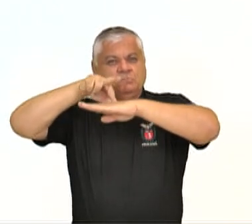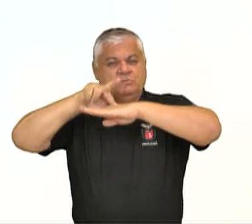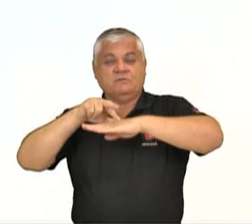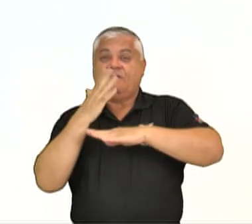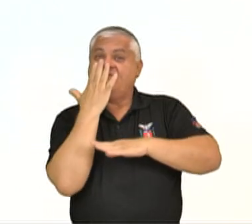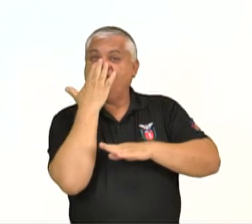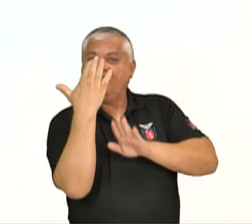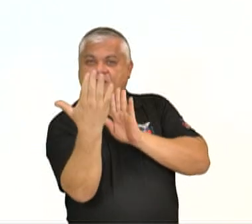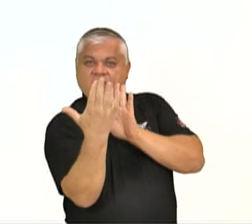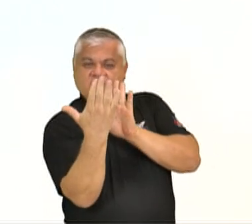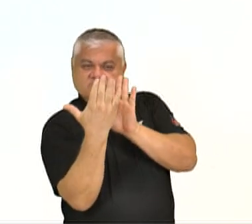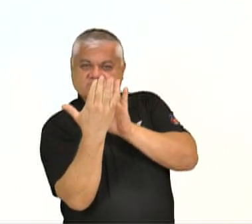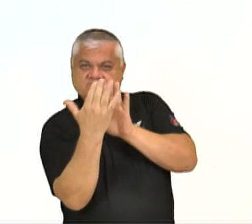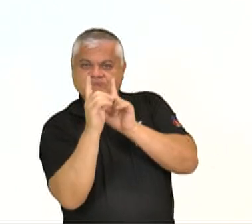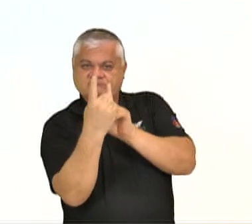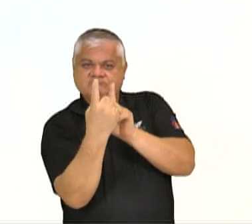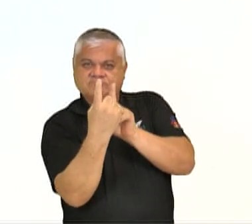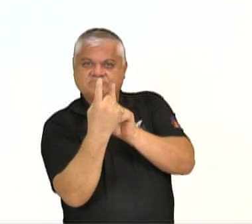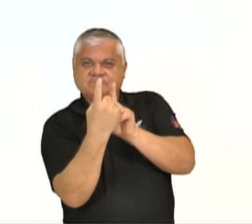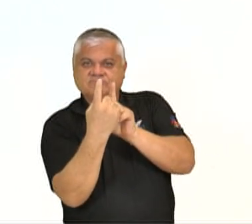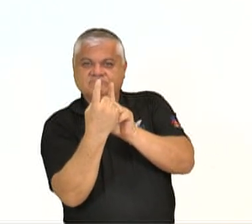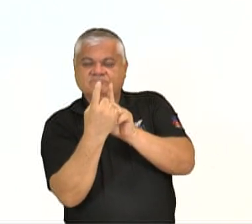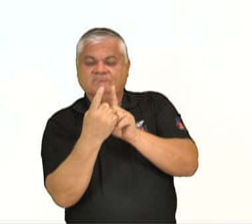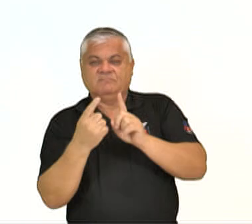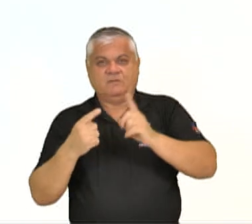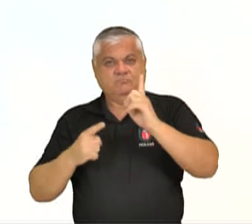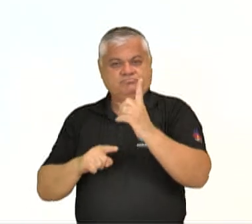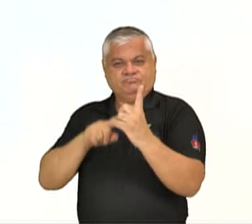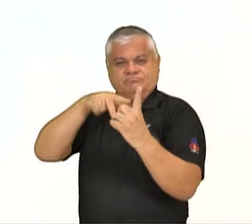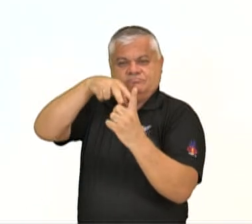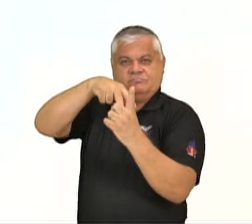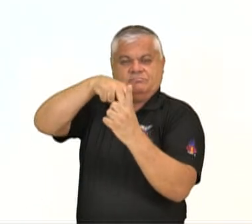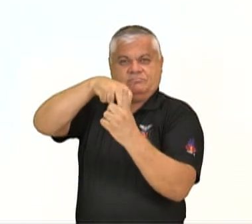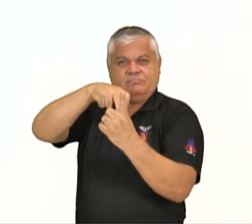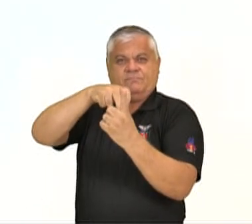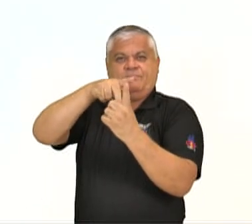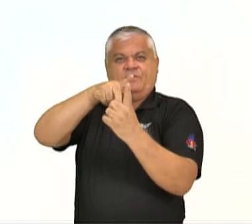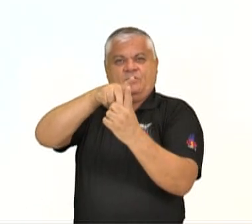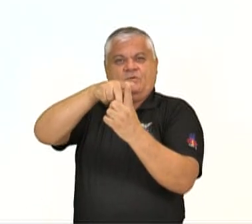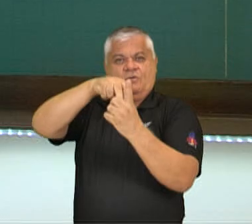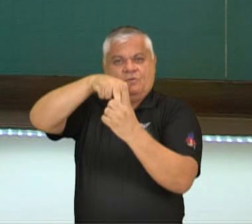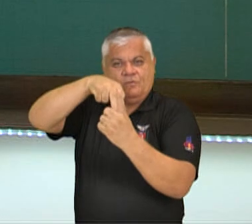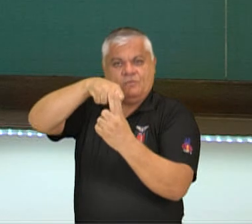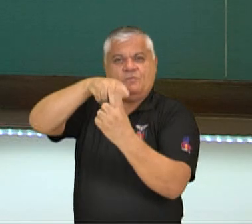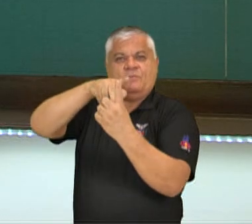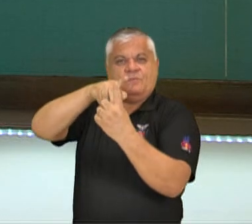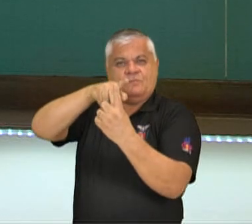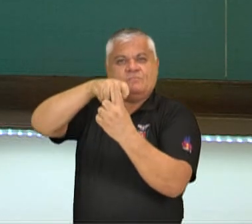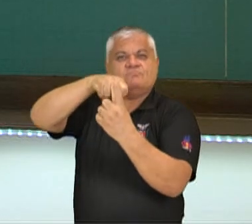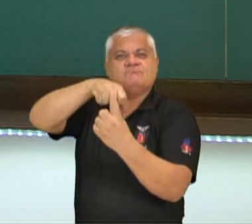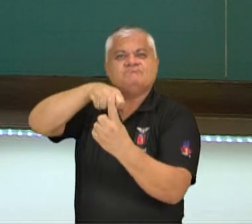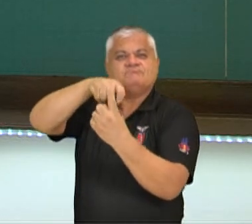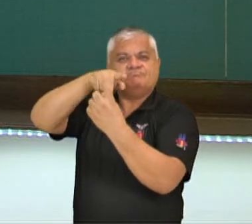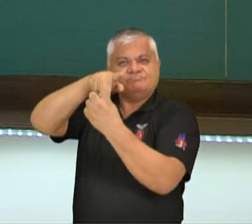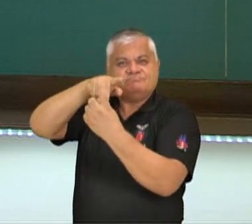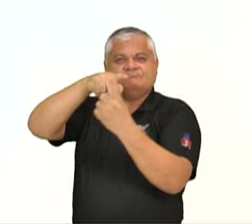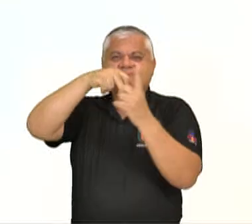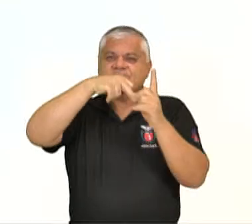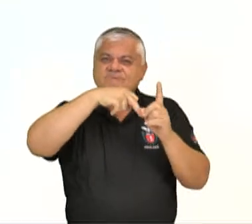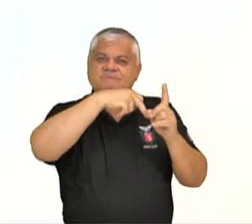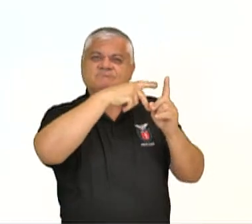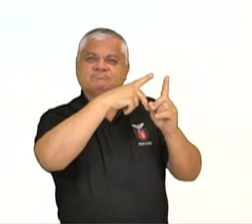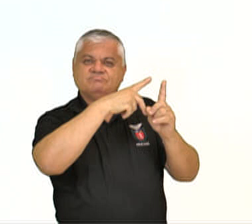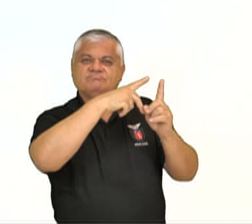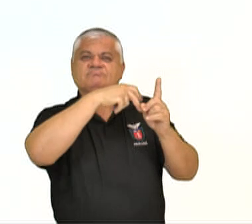frente e esticando-se a perna, novamente, a perna que está lá atrás no recuo da ginga. Consiste em